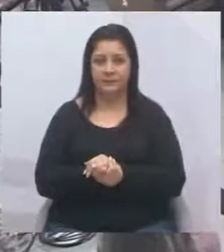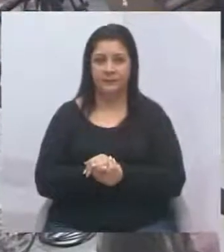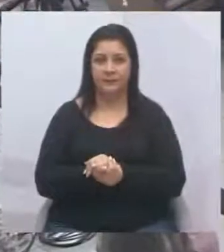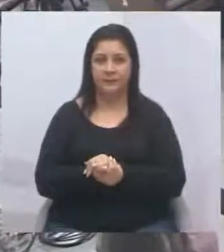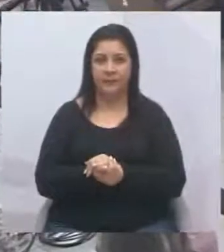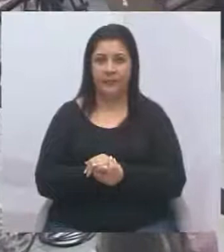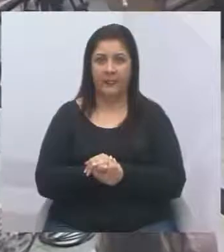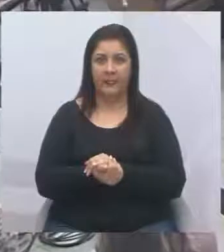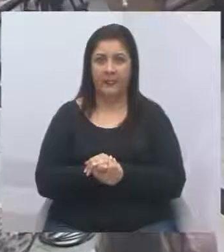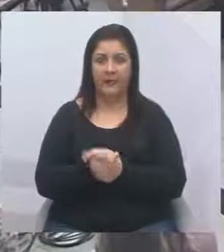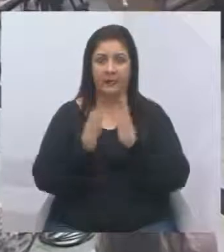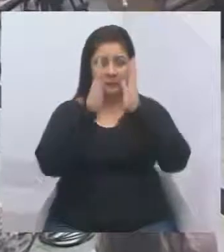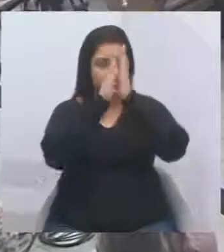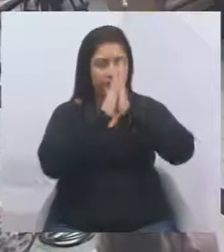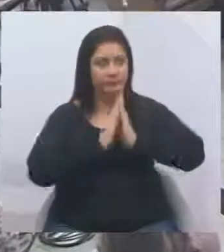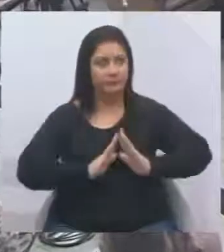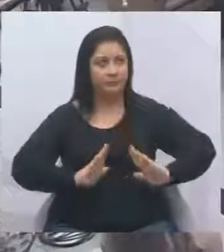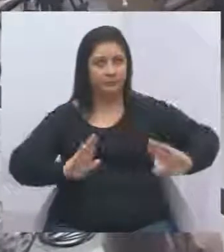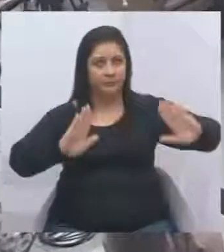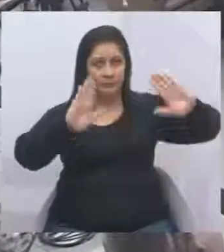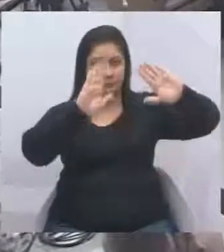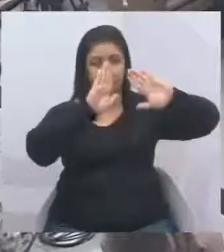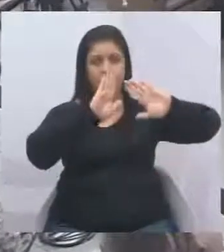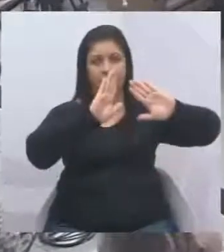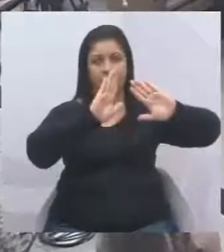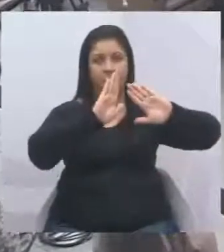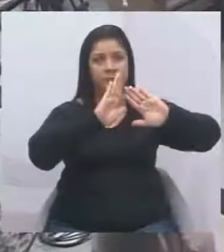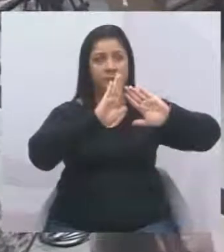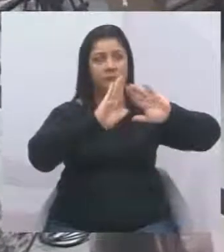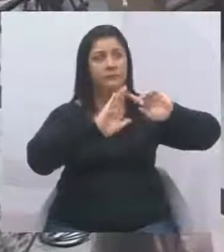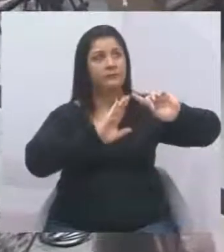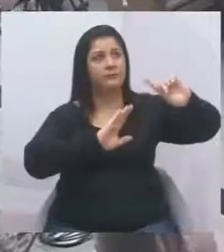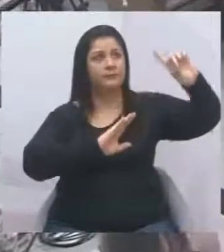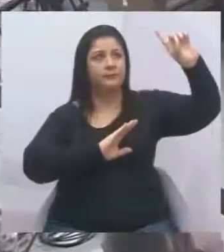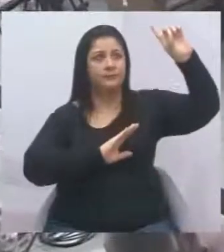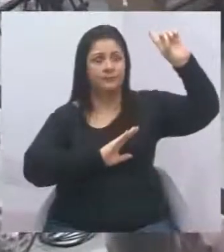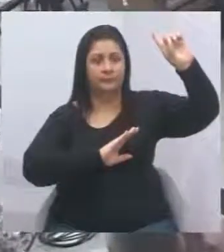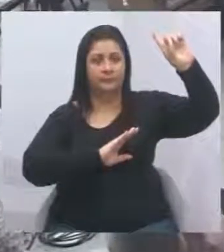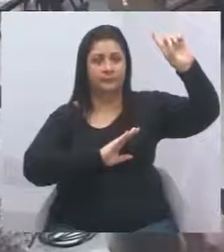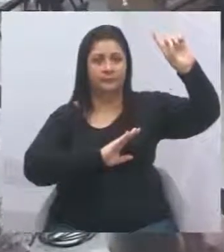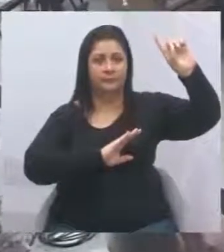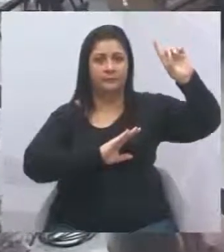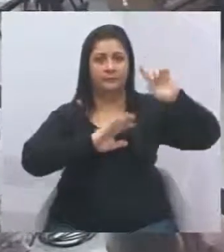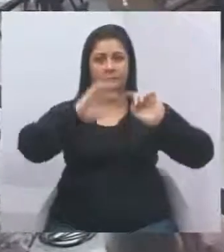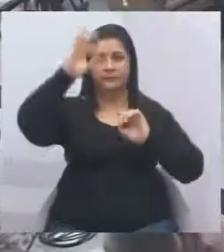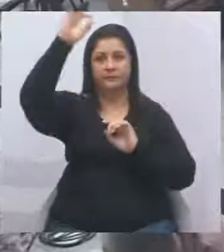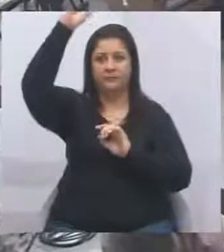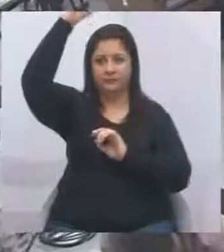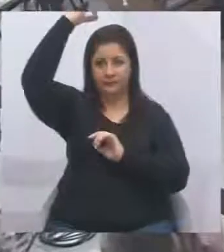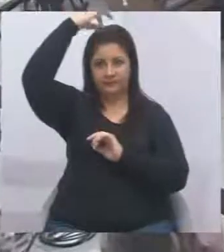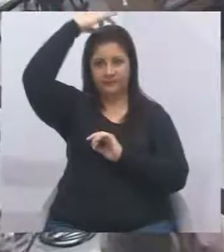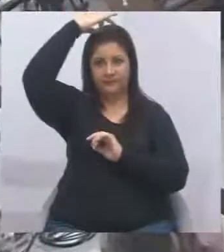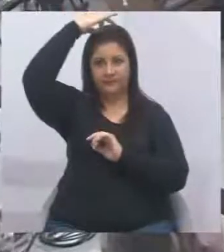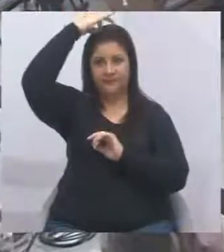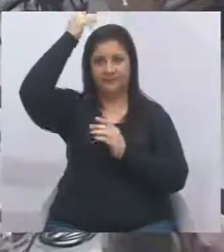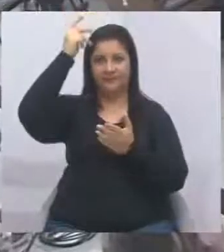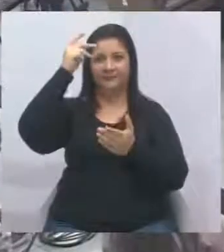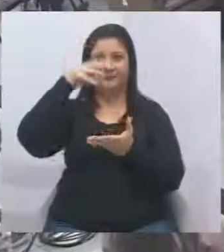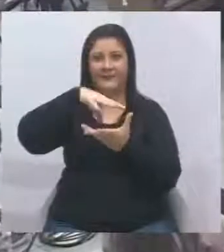os adoradores adorarão o Pai, em espírito e em